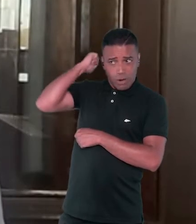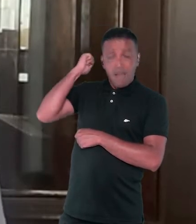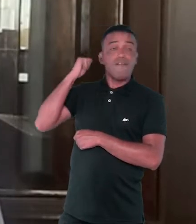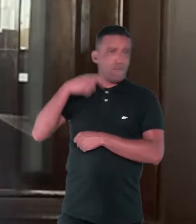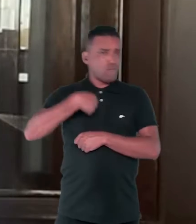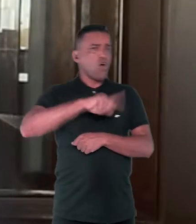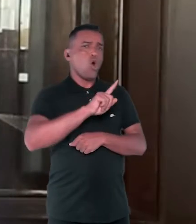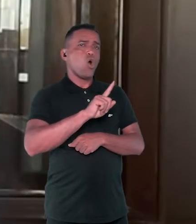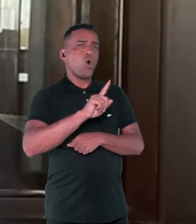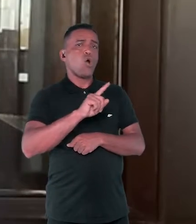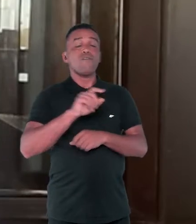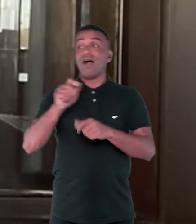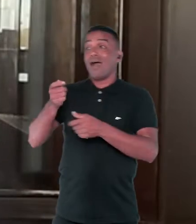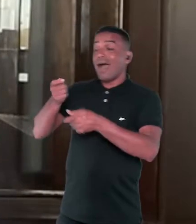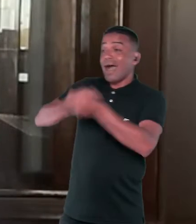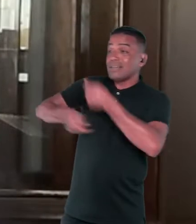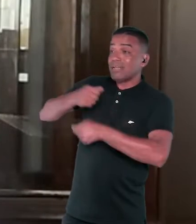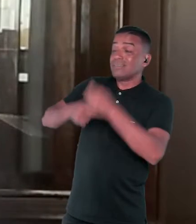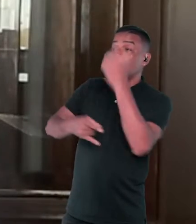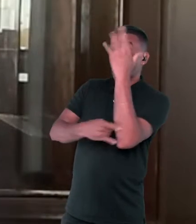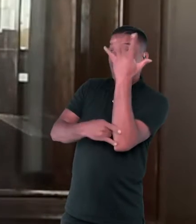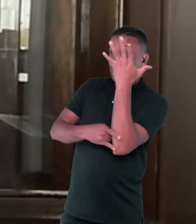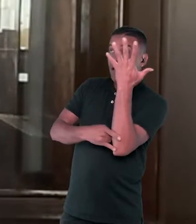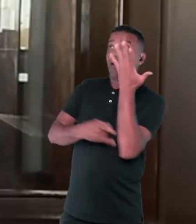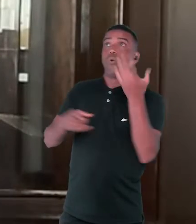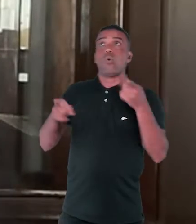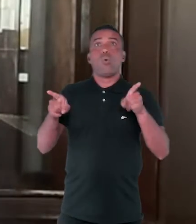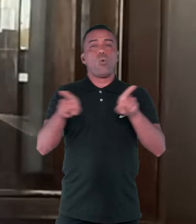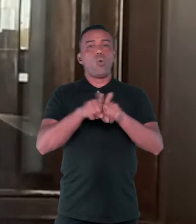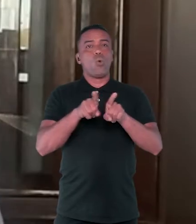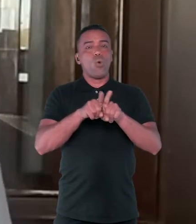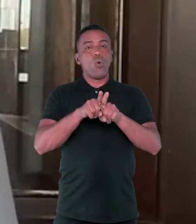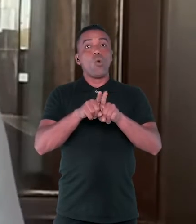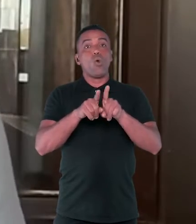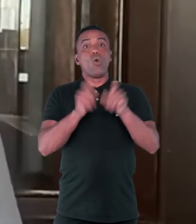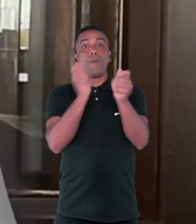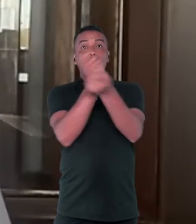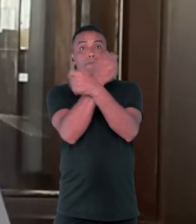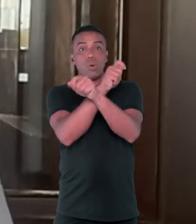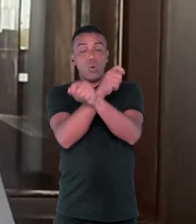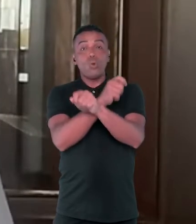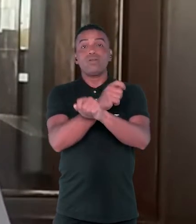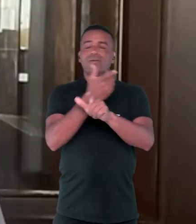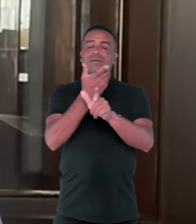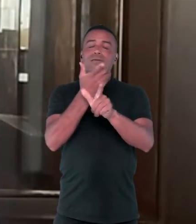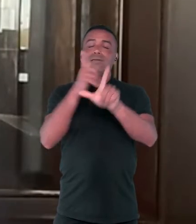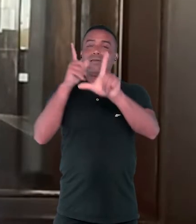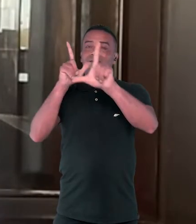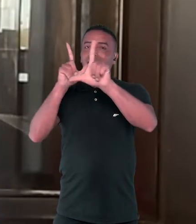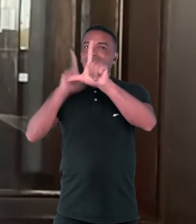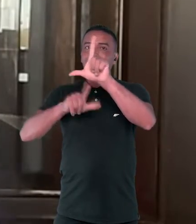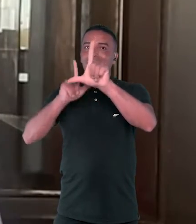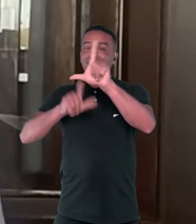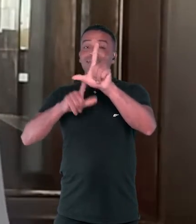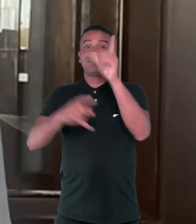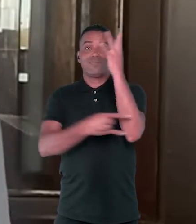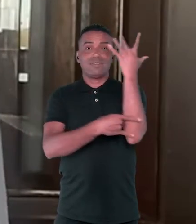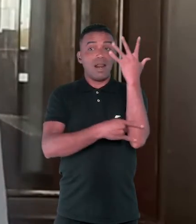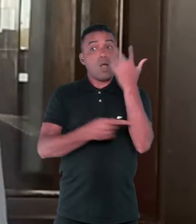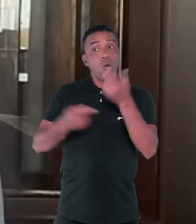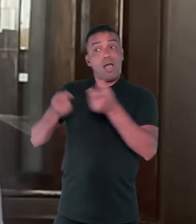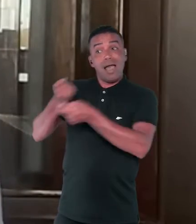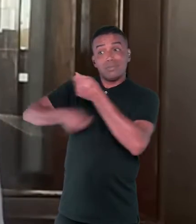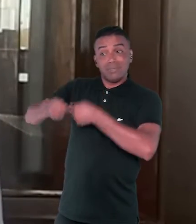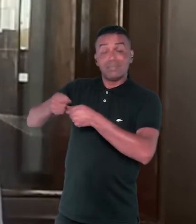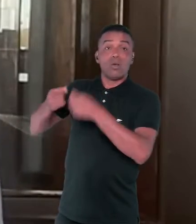Levou. Para quê? Fazer administração na Federal e administração na PUC e letras na Federal. Por que esses cursos? Que eu não sei o que eu vou